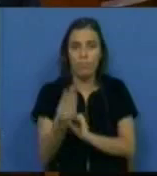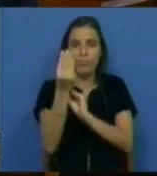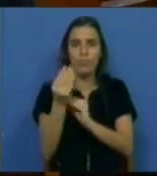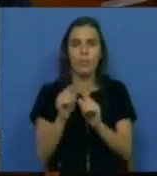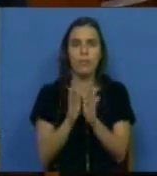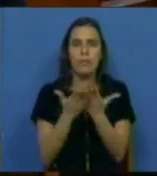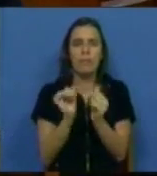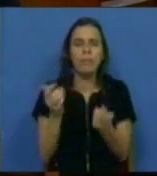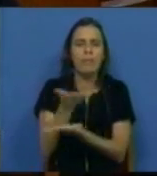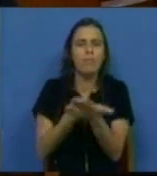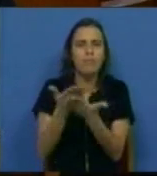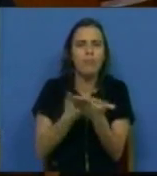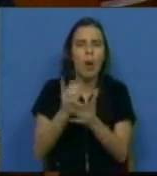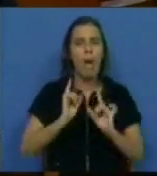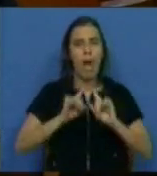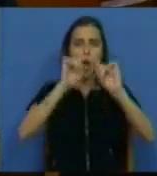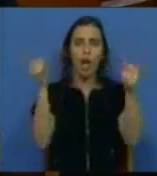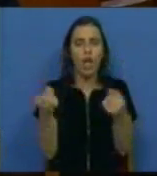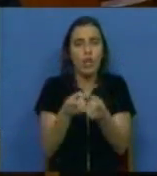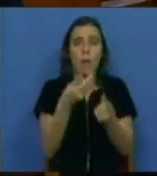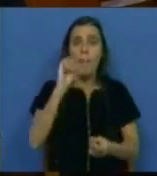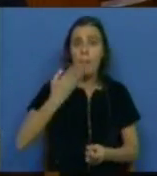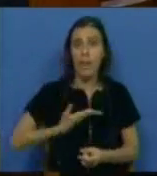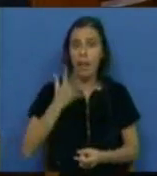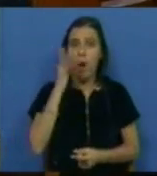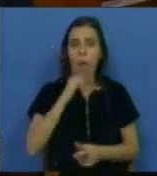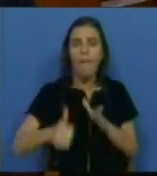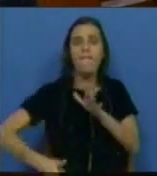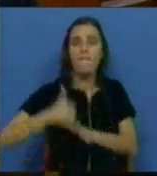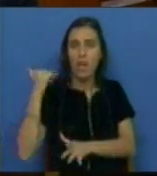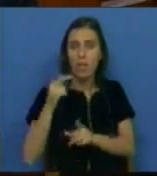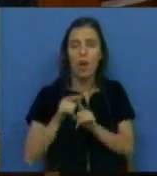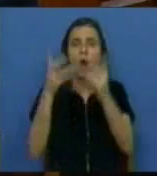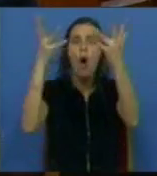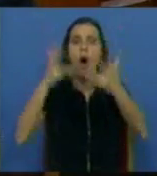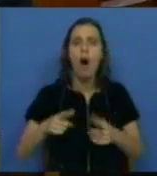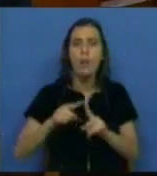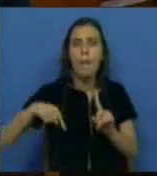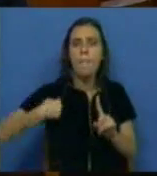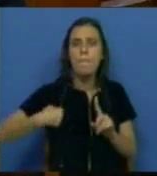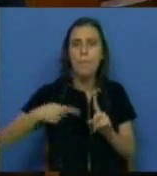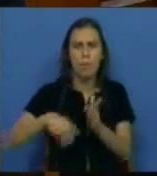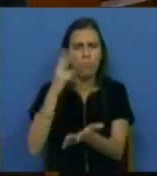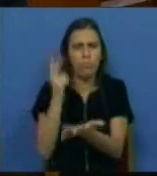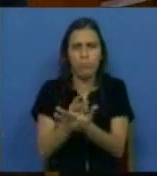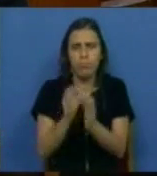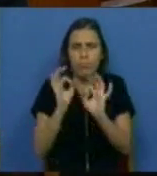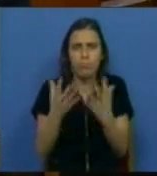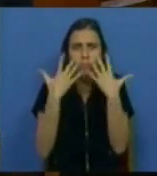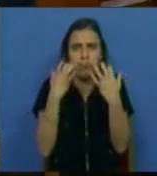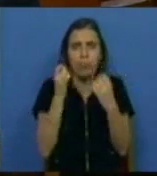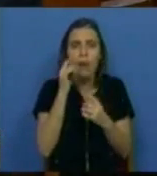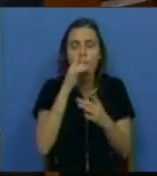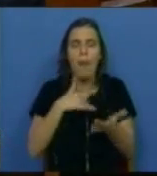O folhetim da negociação resume-se a isto. O PSD procurou vitórias num orçamento que é ele próprio uma derrota. Por mais